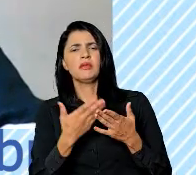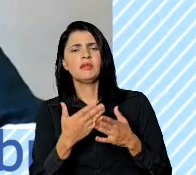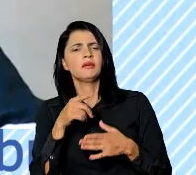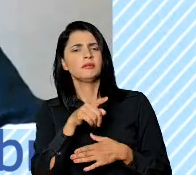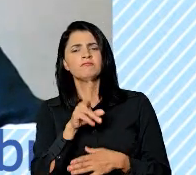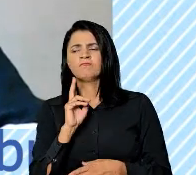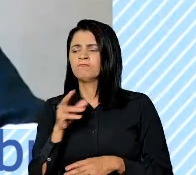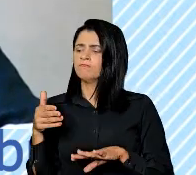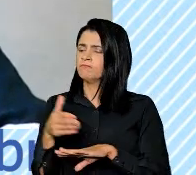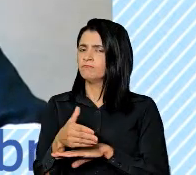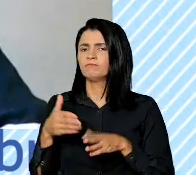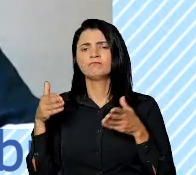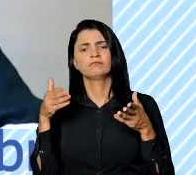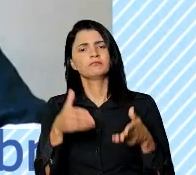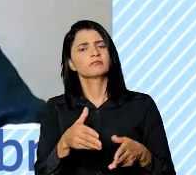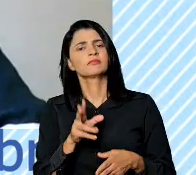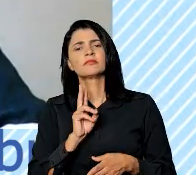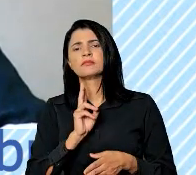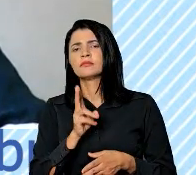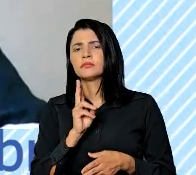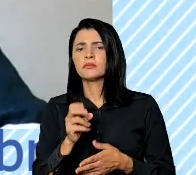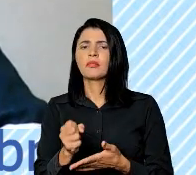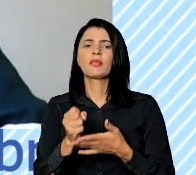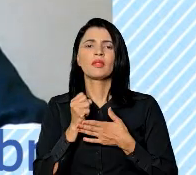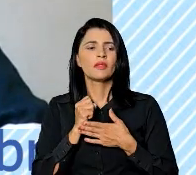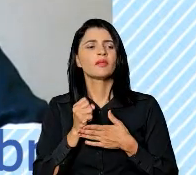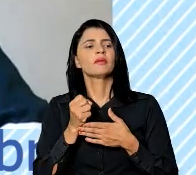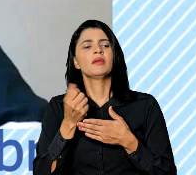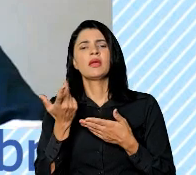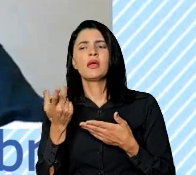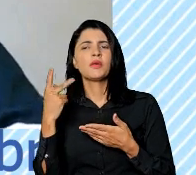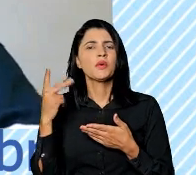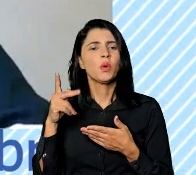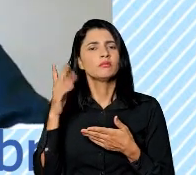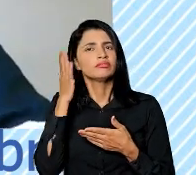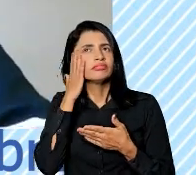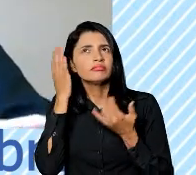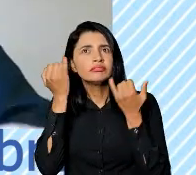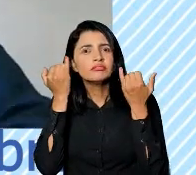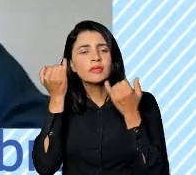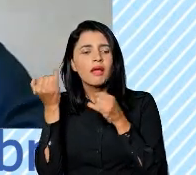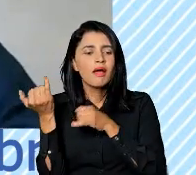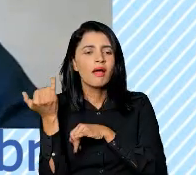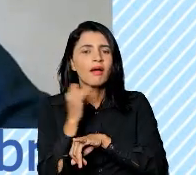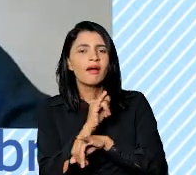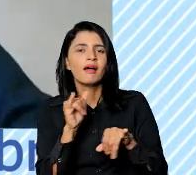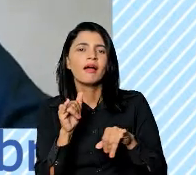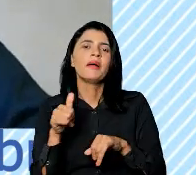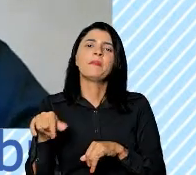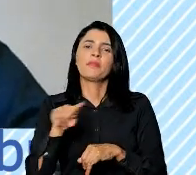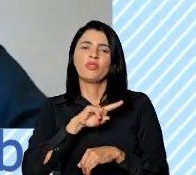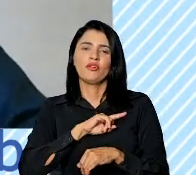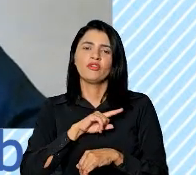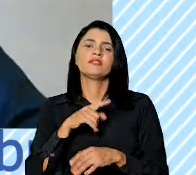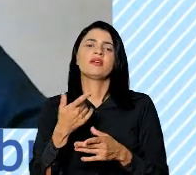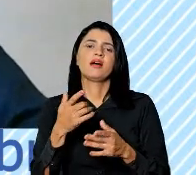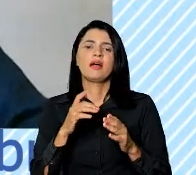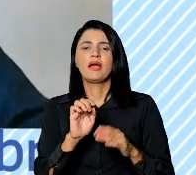sempre participando e contribuindo com os seus saberes para a nossa EMAG.